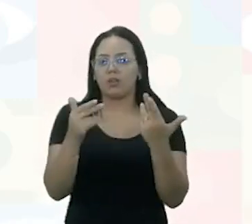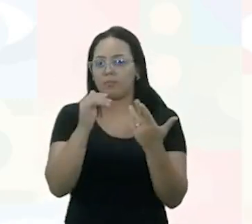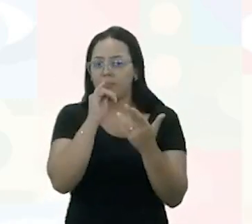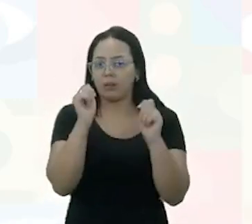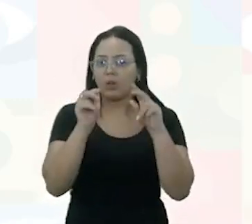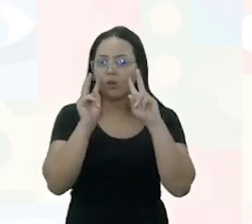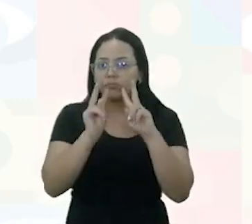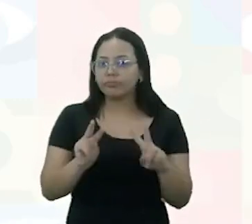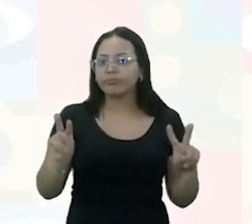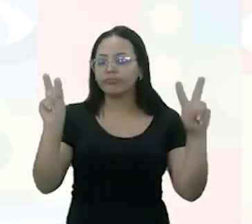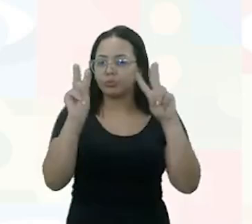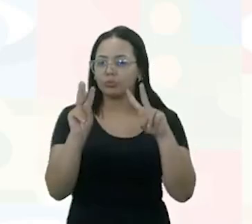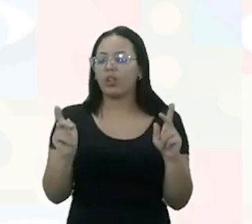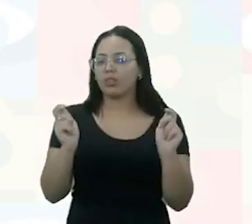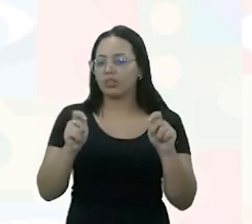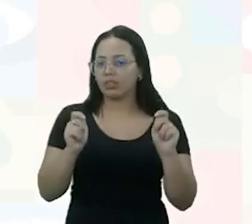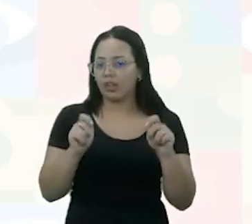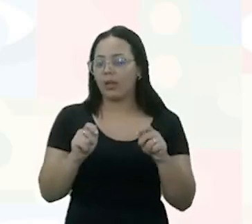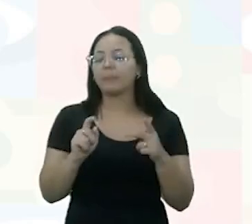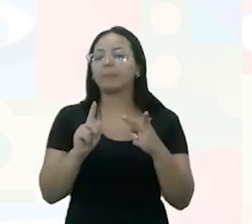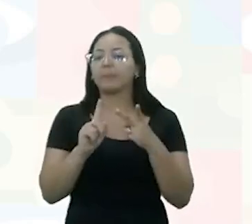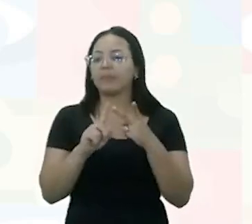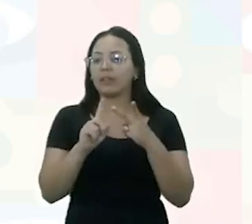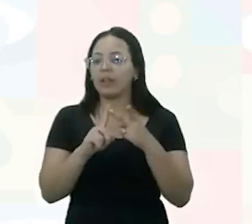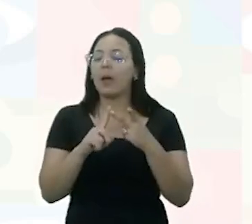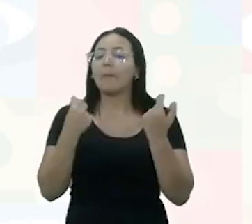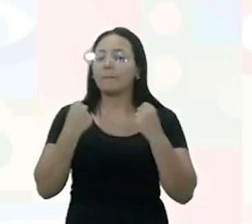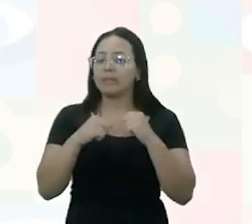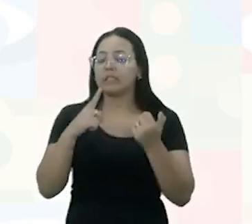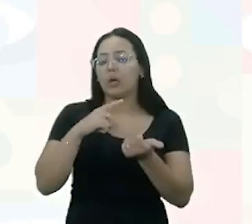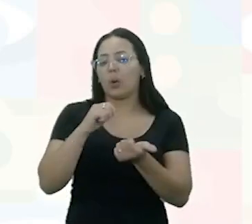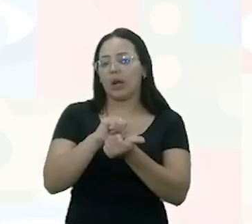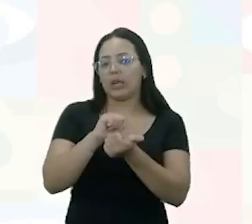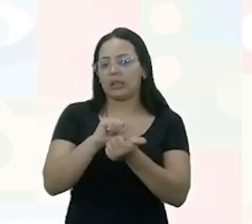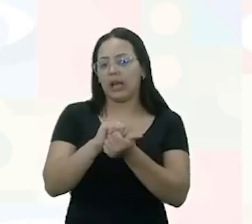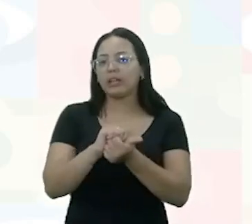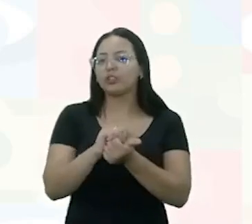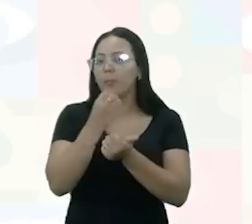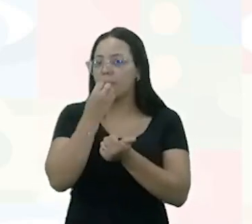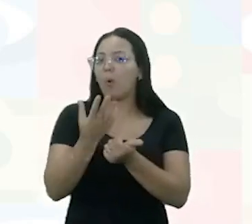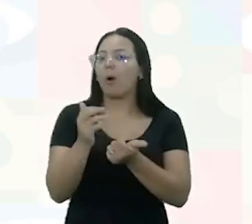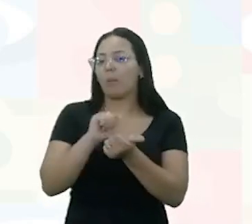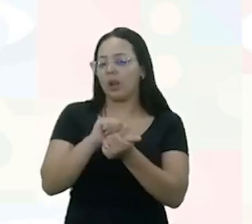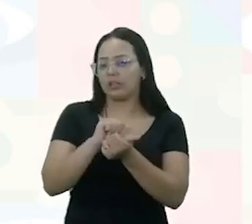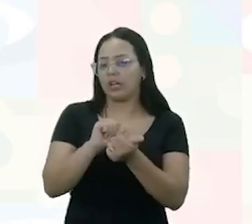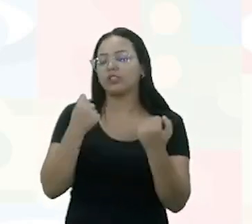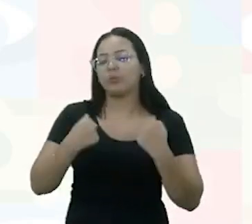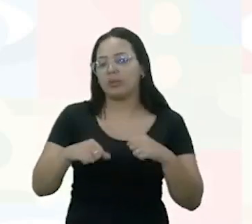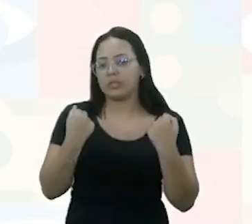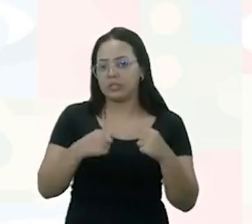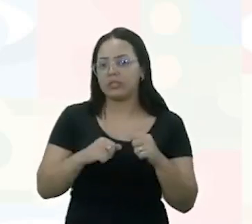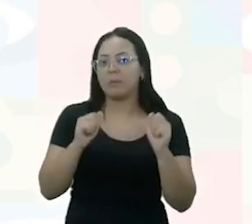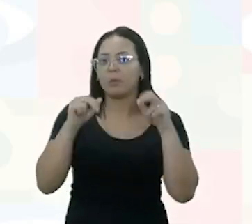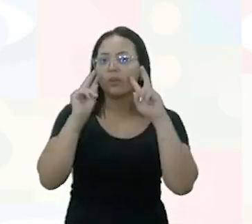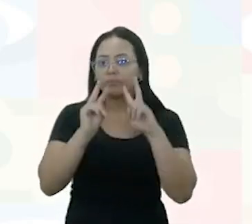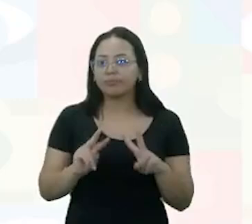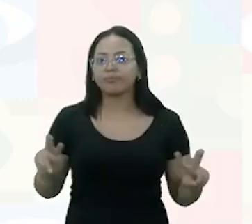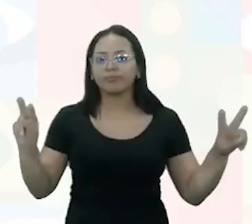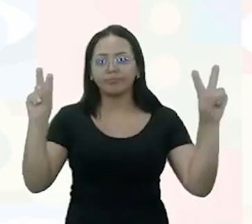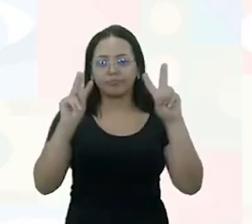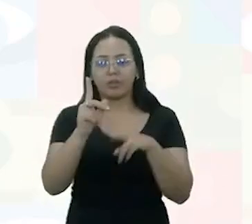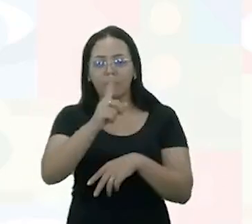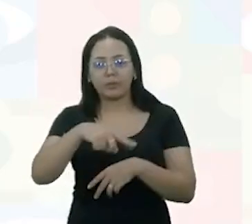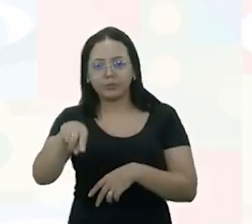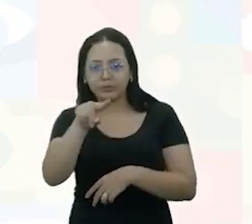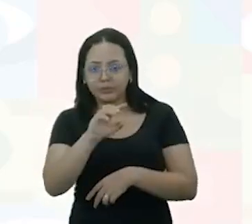visível, tenha uma qualidade, não é a melhor, mas é uma boa qualidade, porque se torna visível para